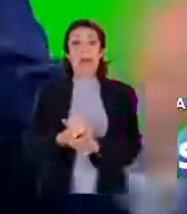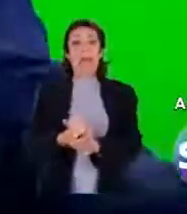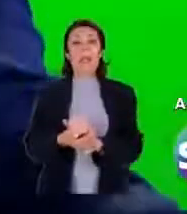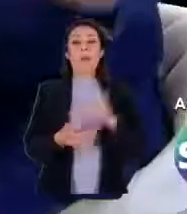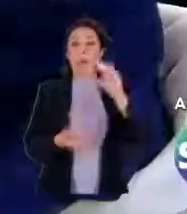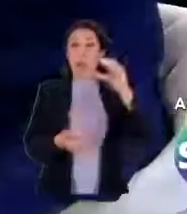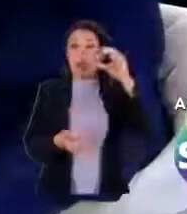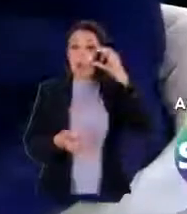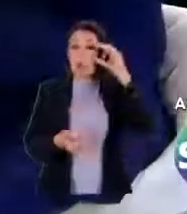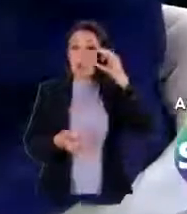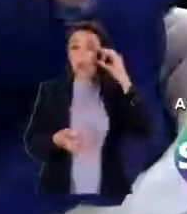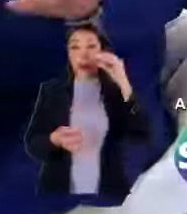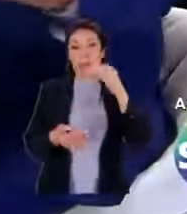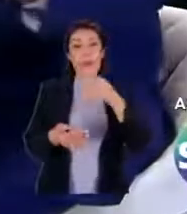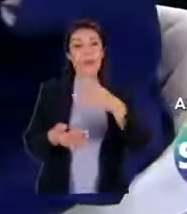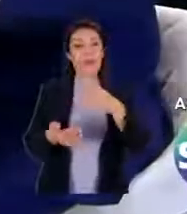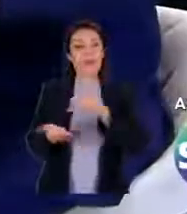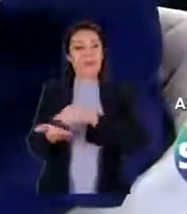dívida por causa